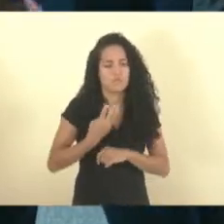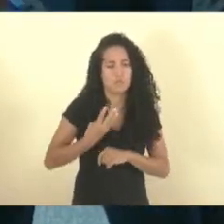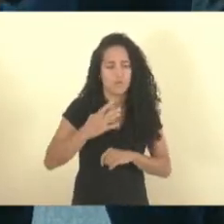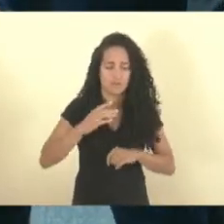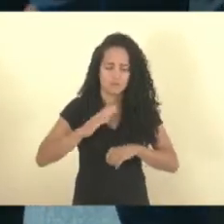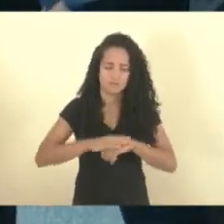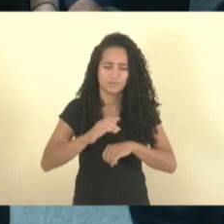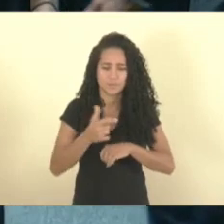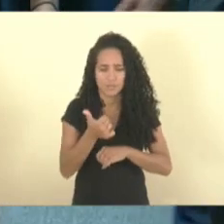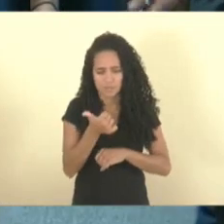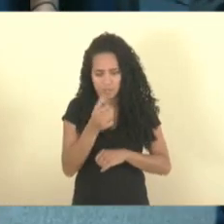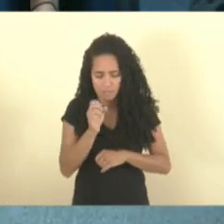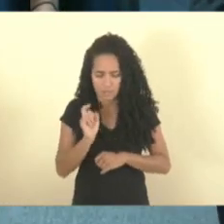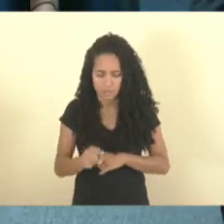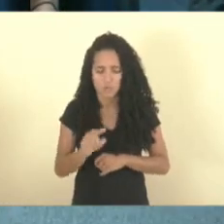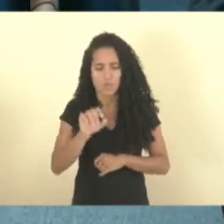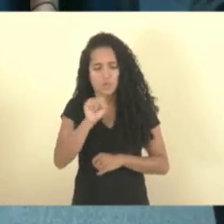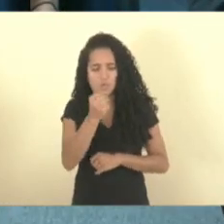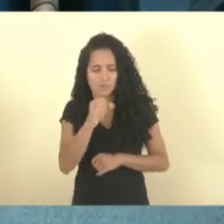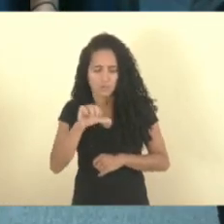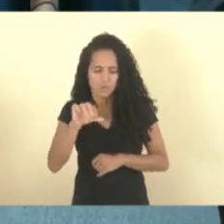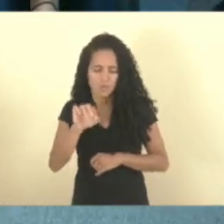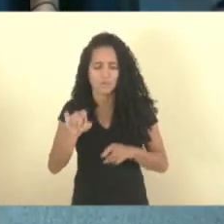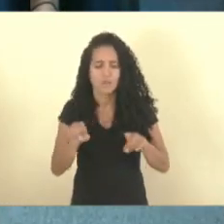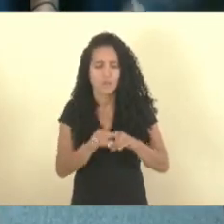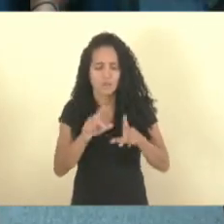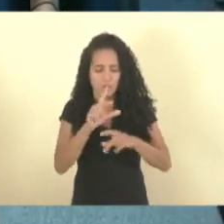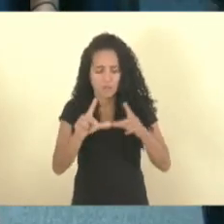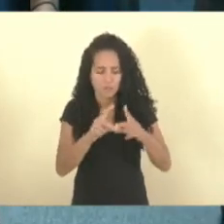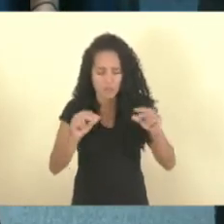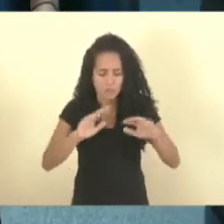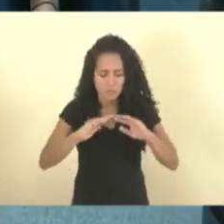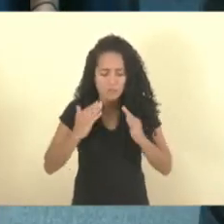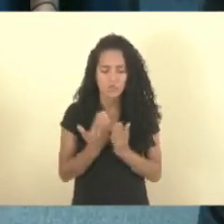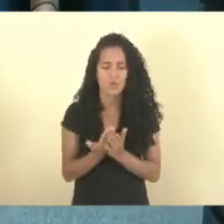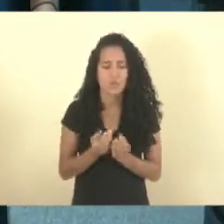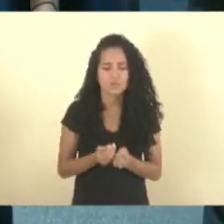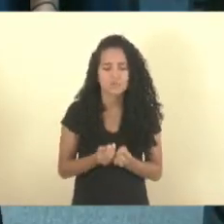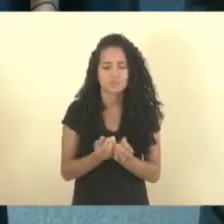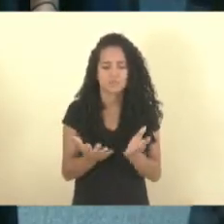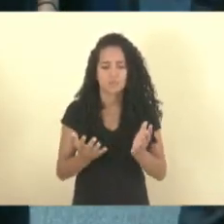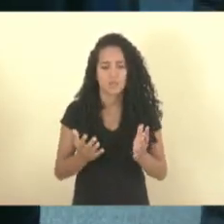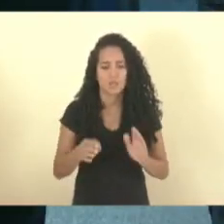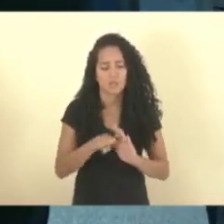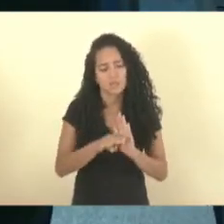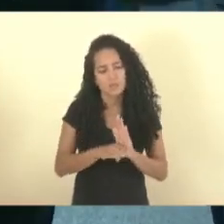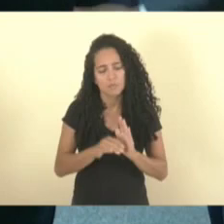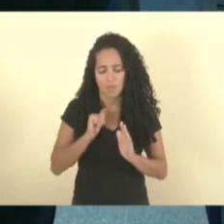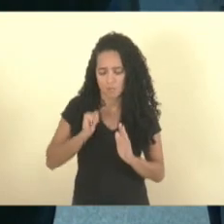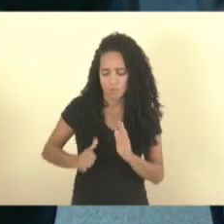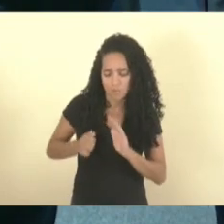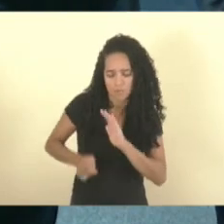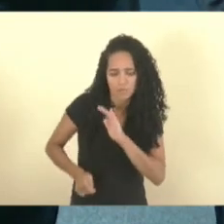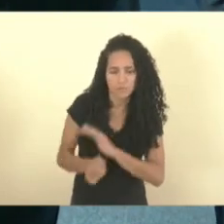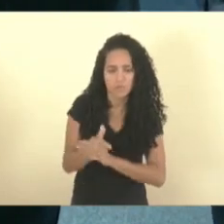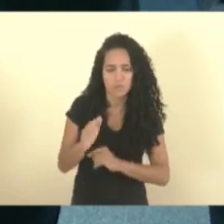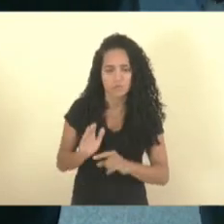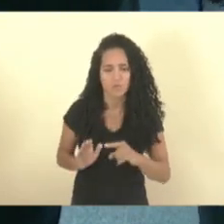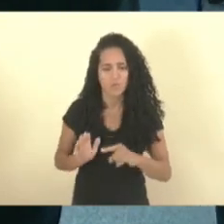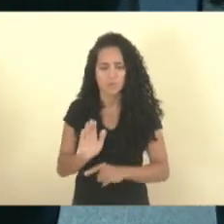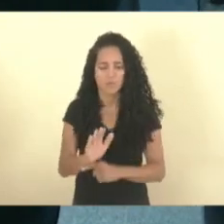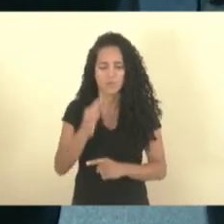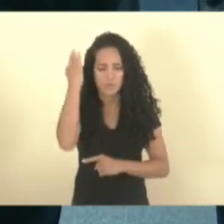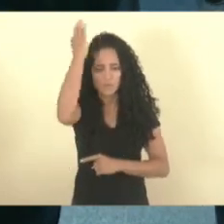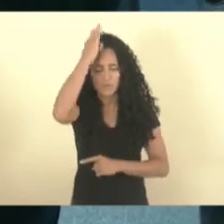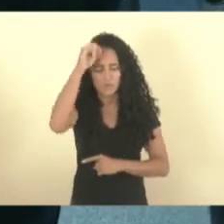lei 10.880, que institui o prêmio Escola que Colabora e o programa de concessão de bolsas e de apoio técnico do Estado do